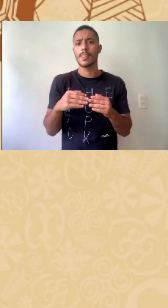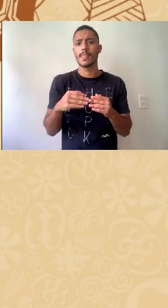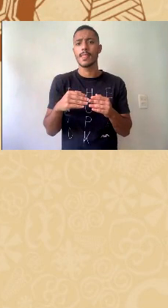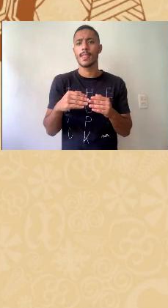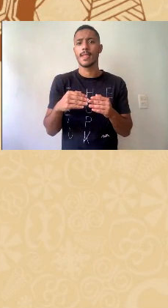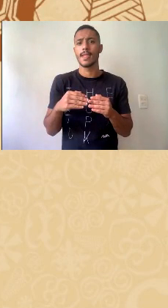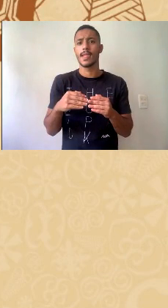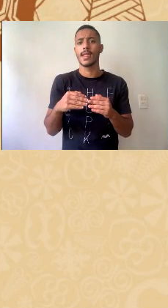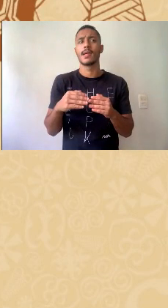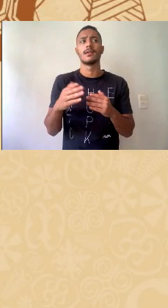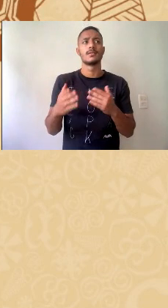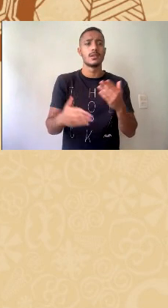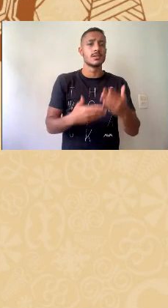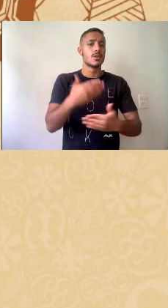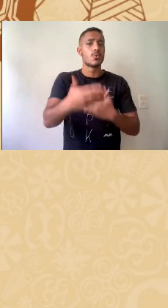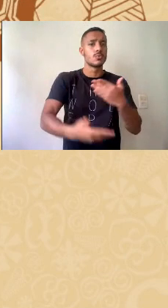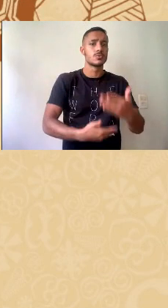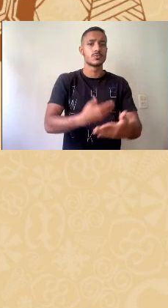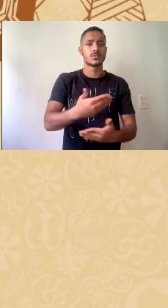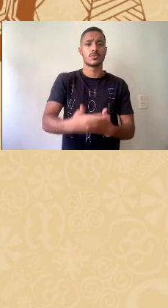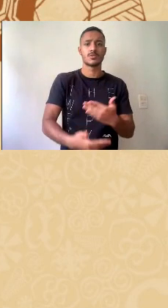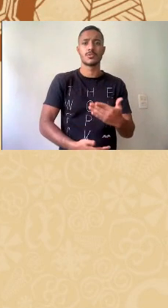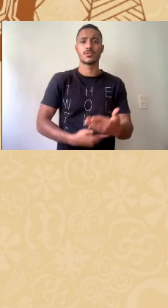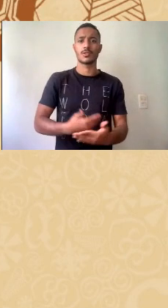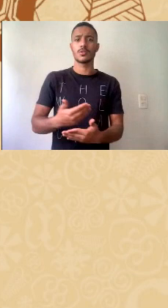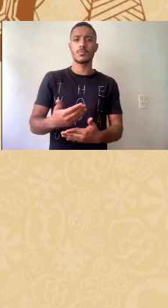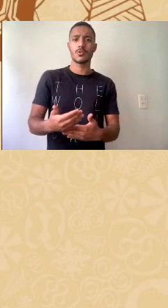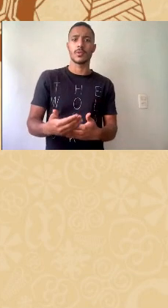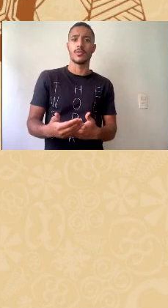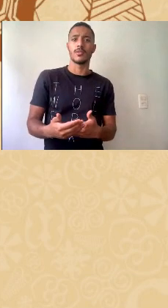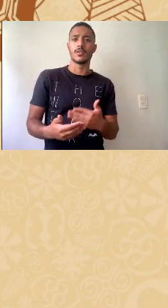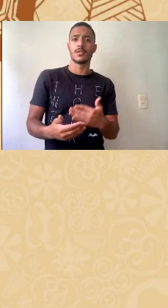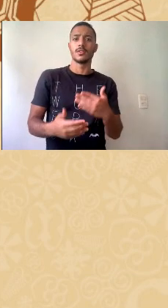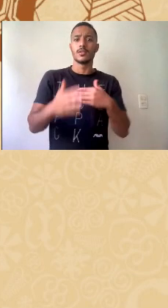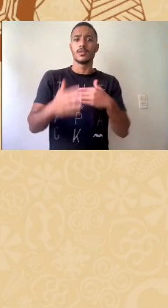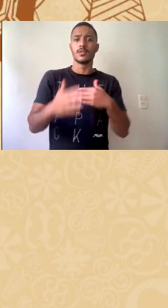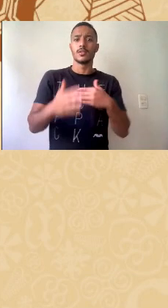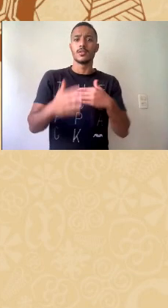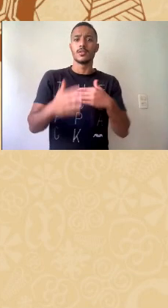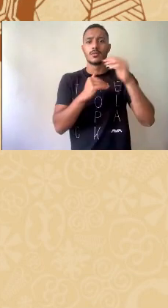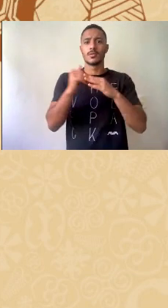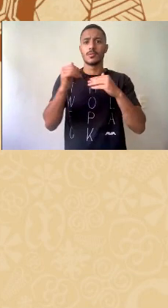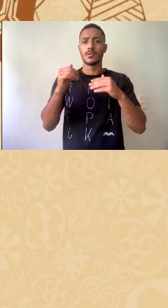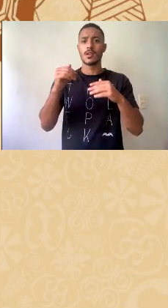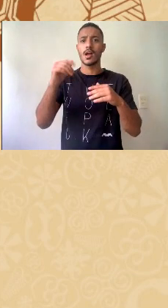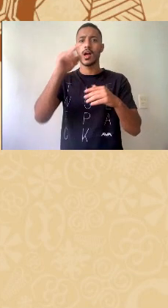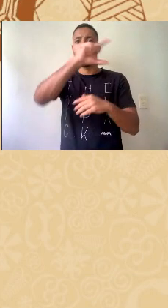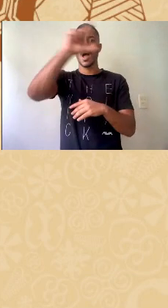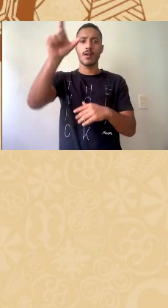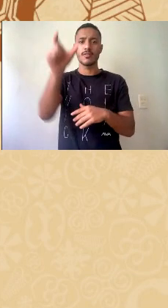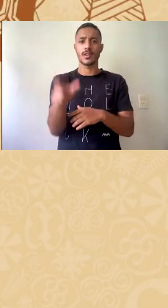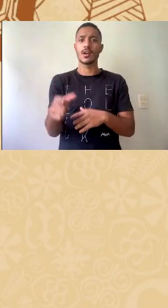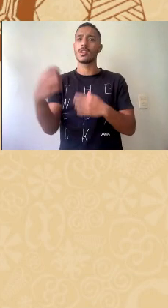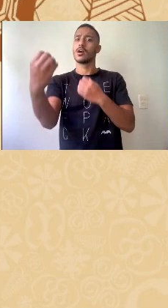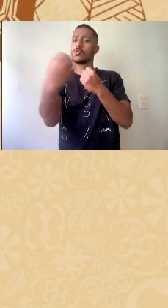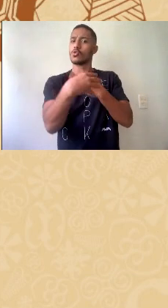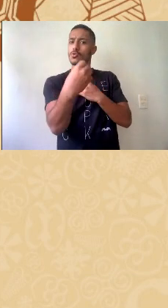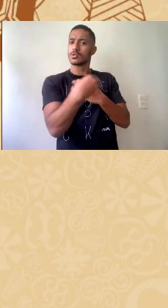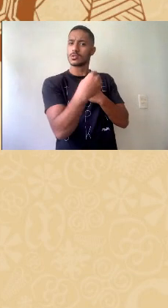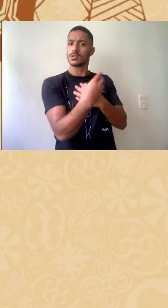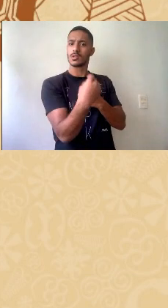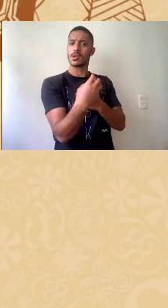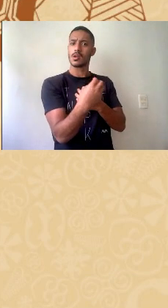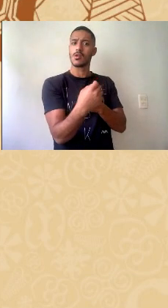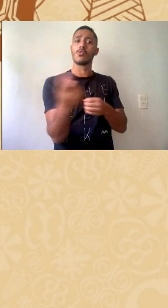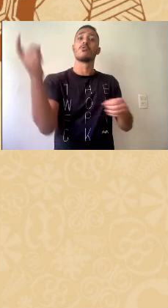Essa construção de uma sabedoria africana nos ensina isso. Volte sempre que